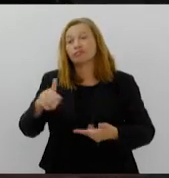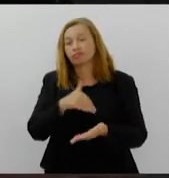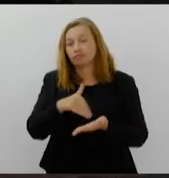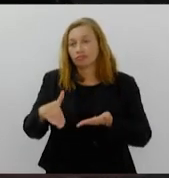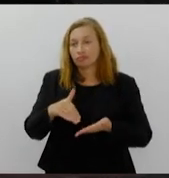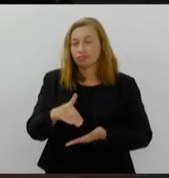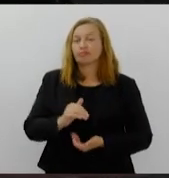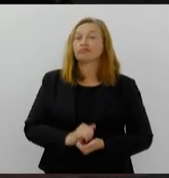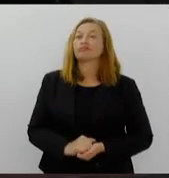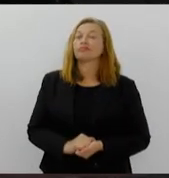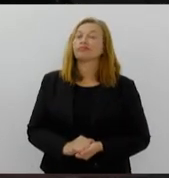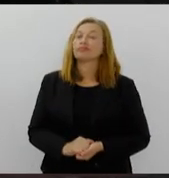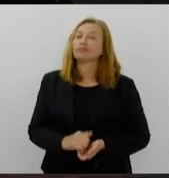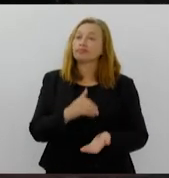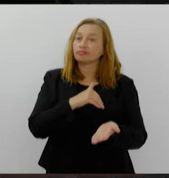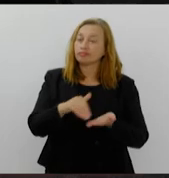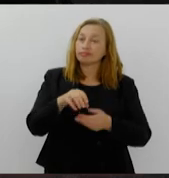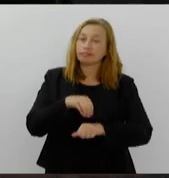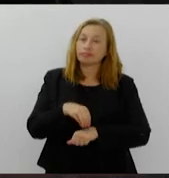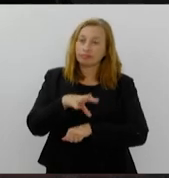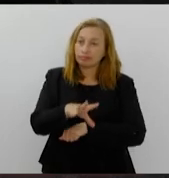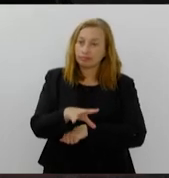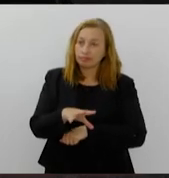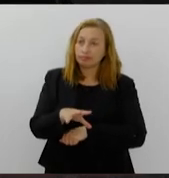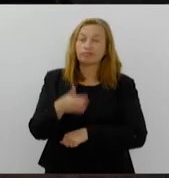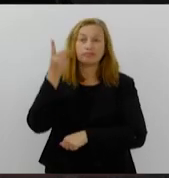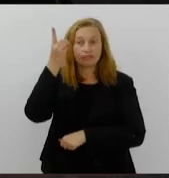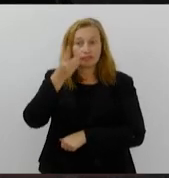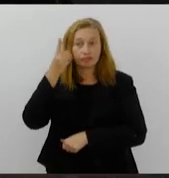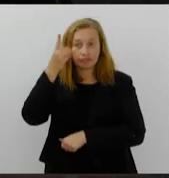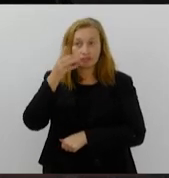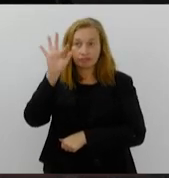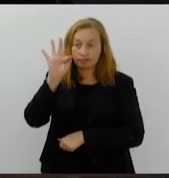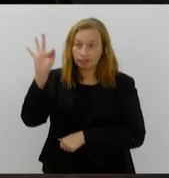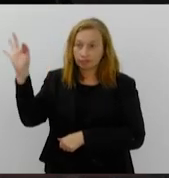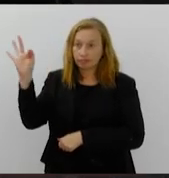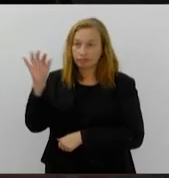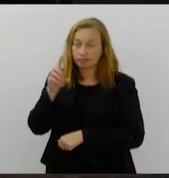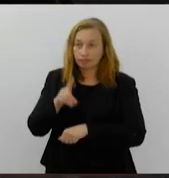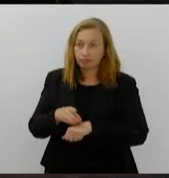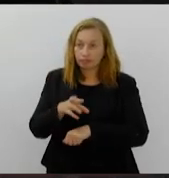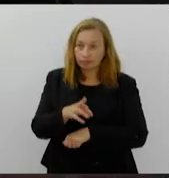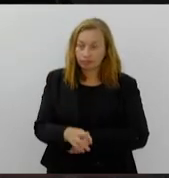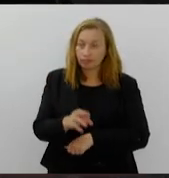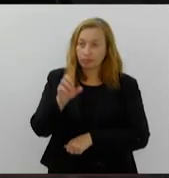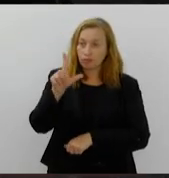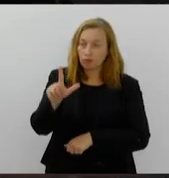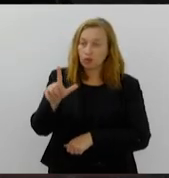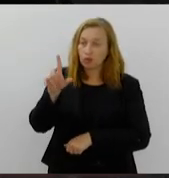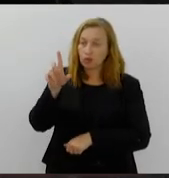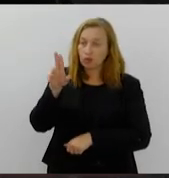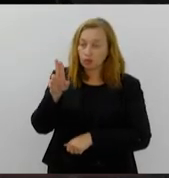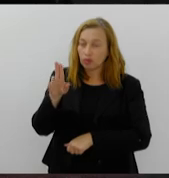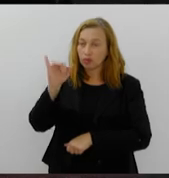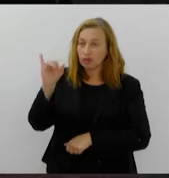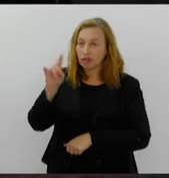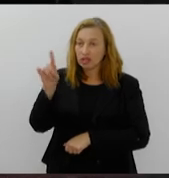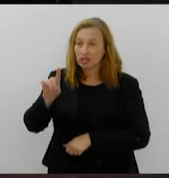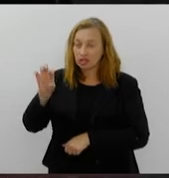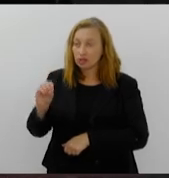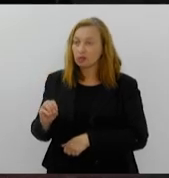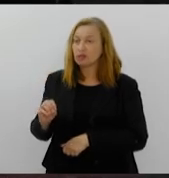secretário é indicado pelo deputado federal, doutor Luizinho. Ele e seu grupo político também